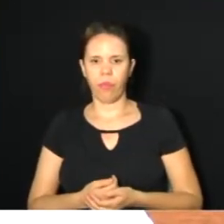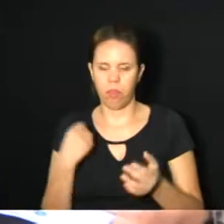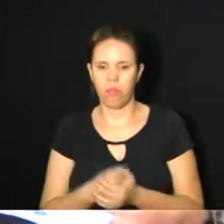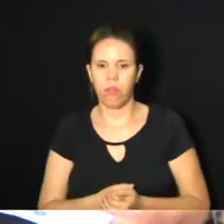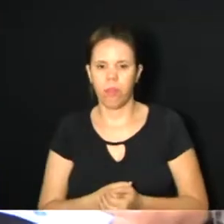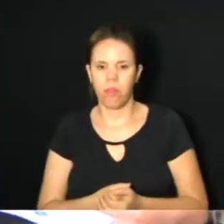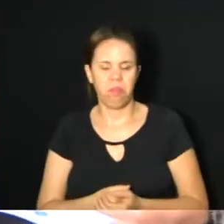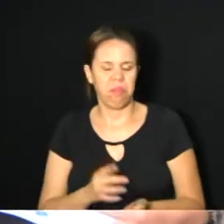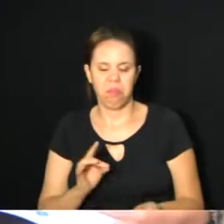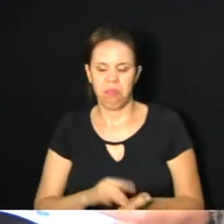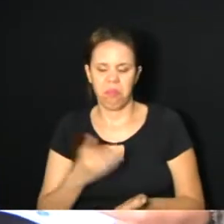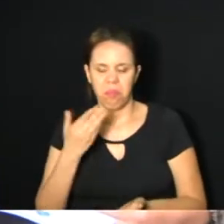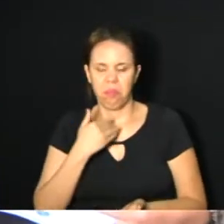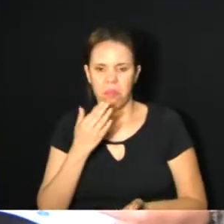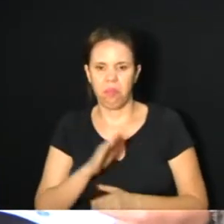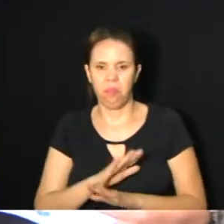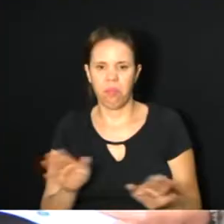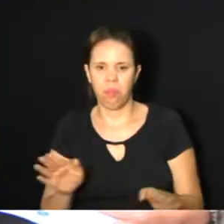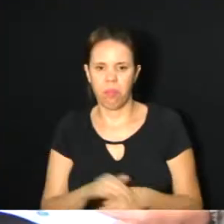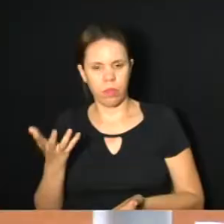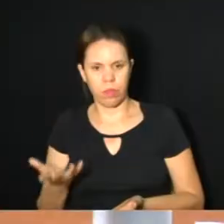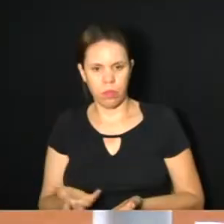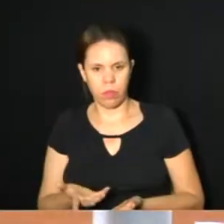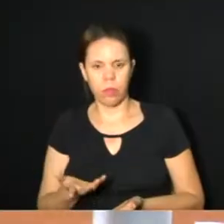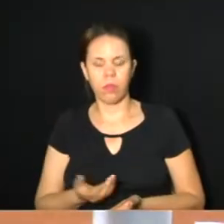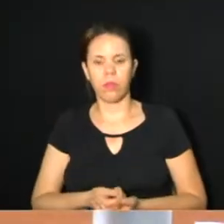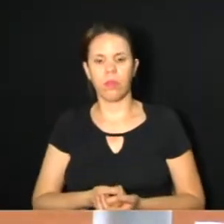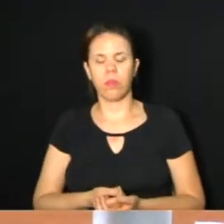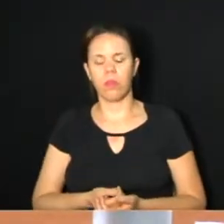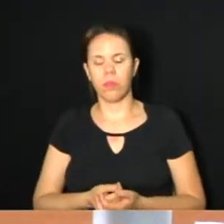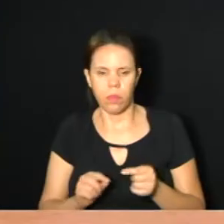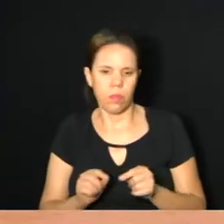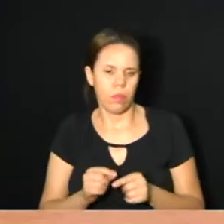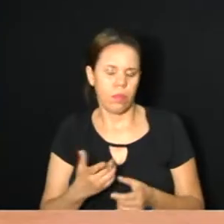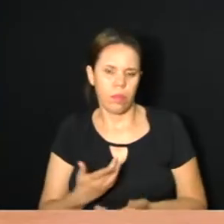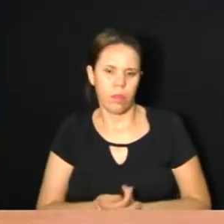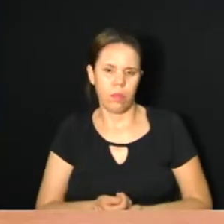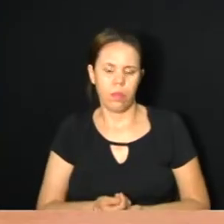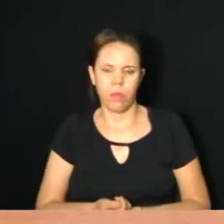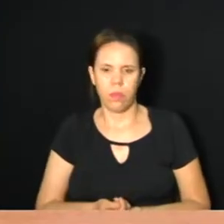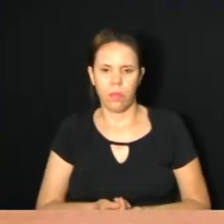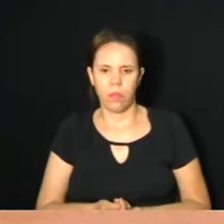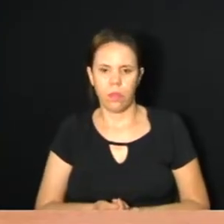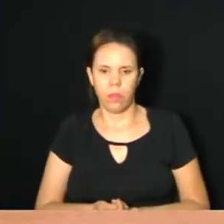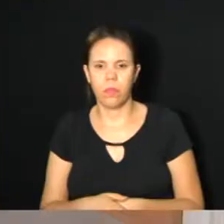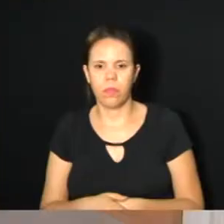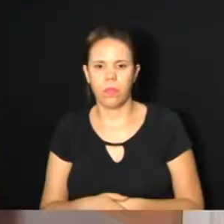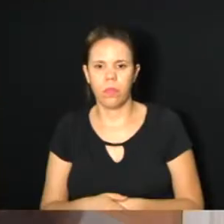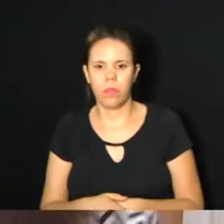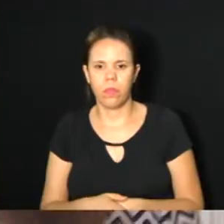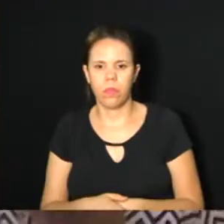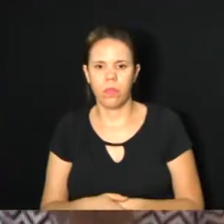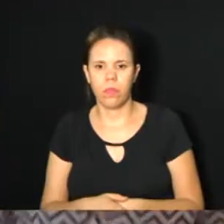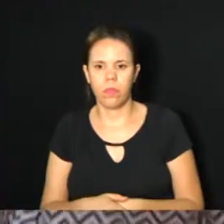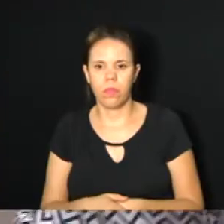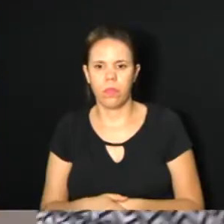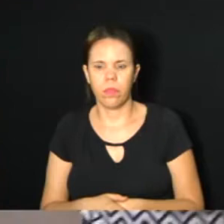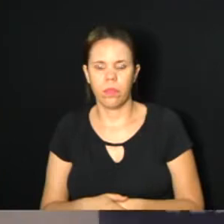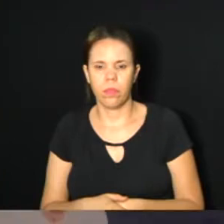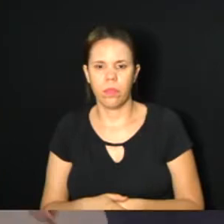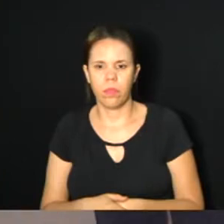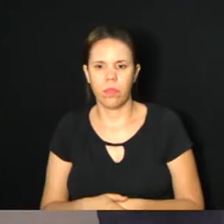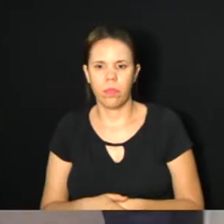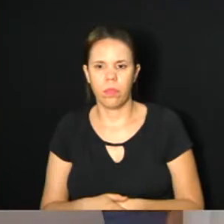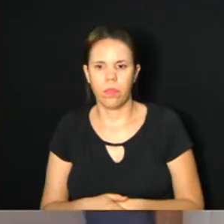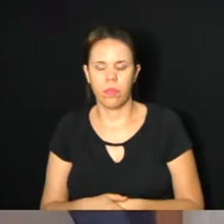duas horas o público presente acompanhou a palestra dos assessores do procon de campinas o tema debatido foi a dificuldade na contratação